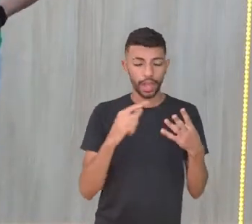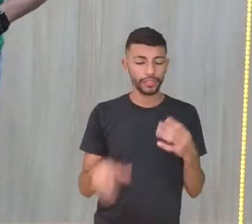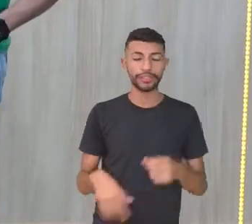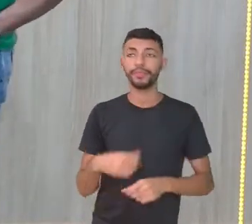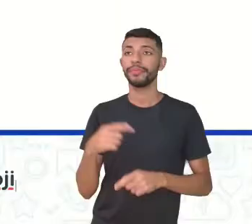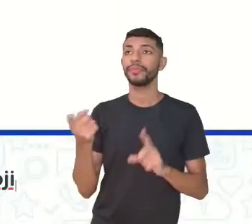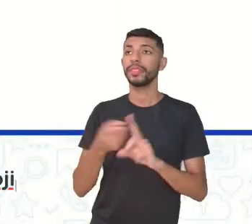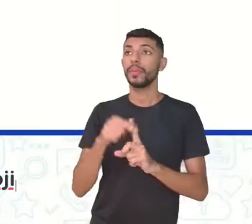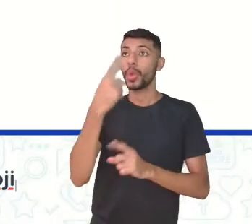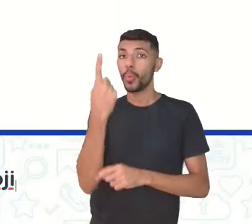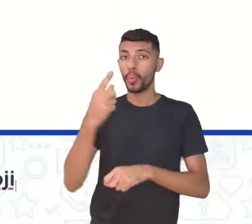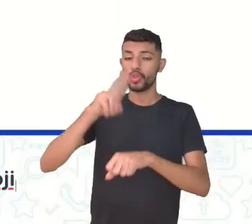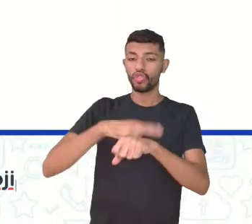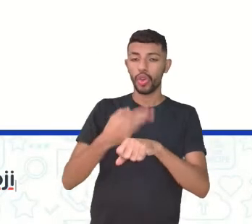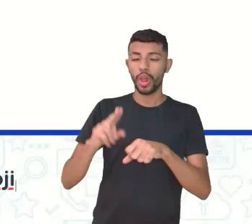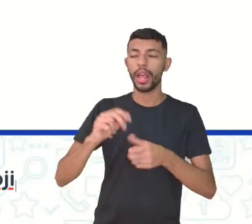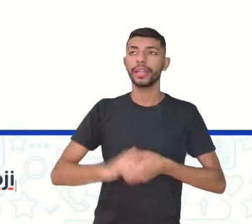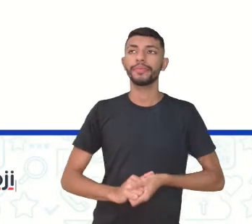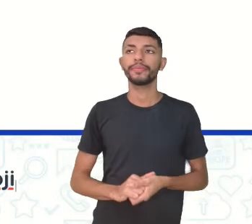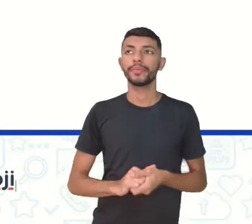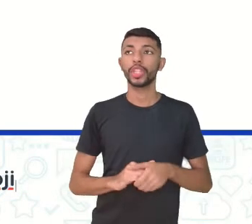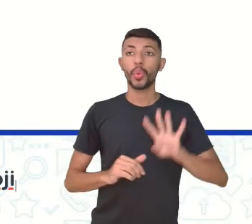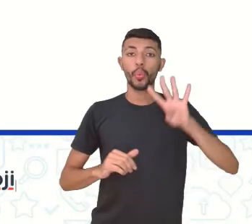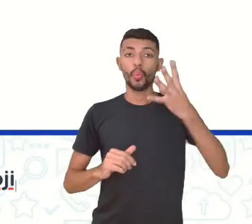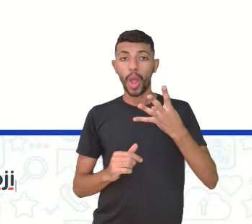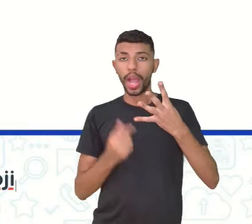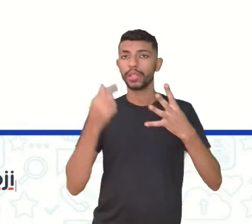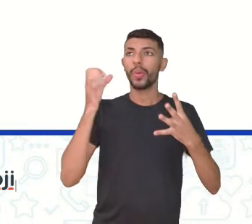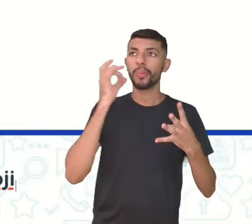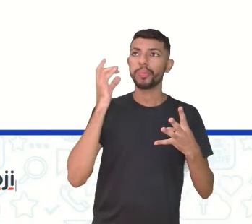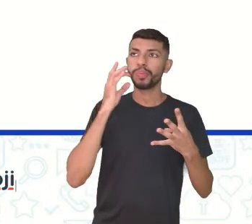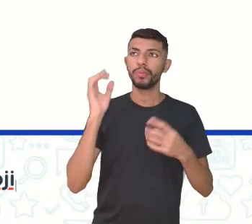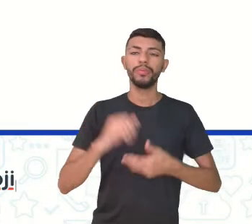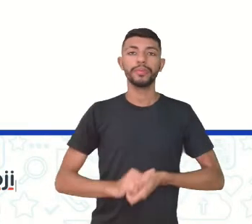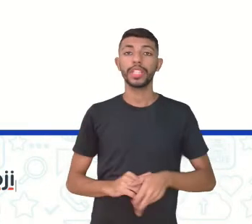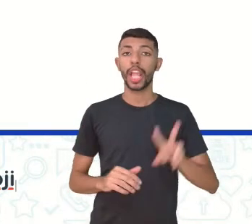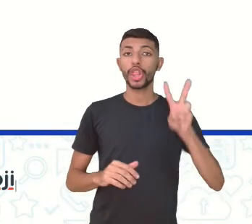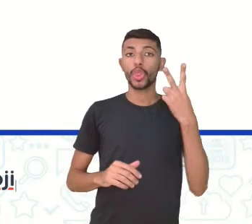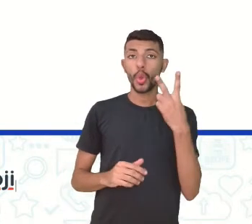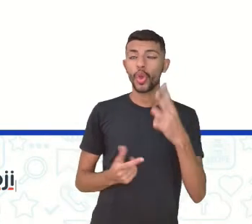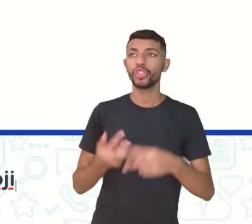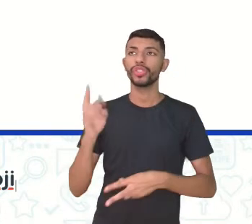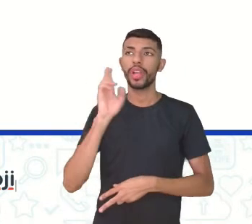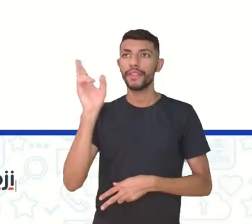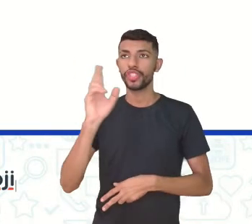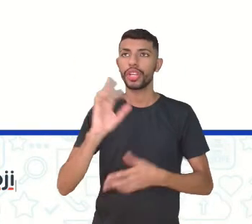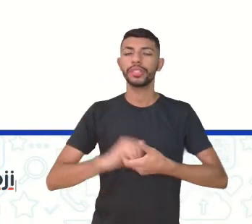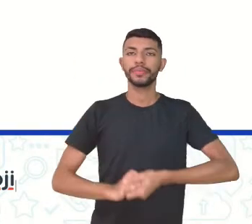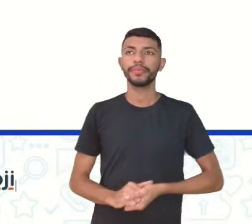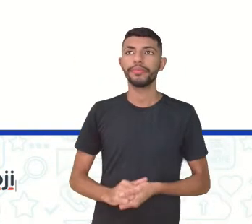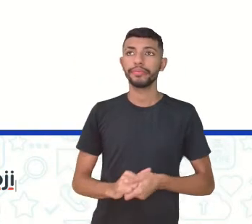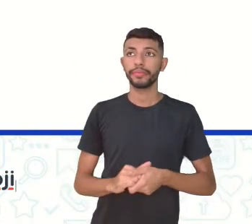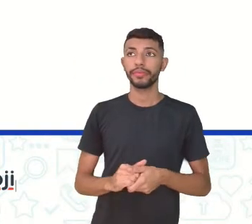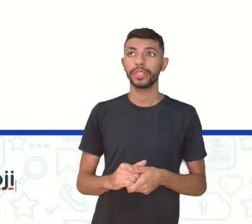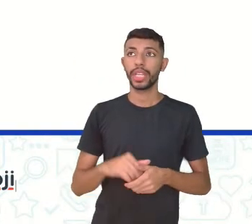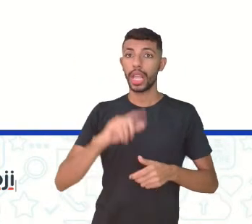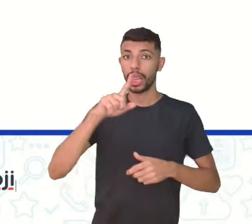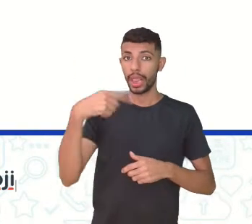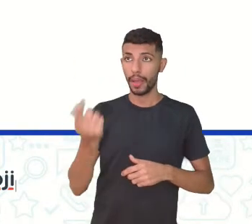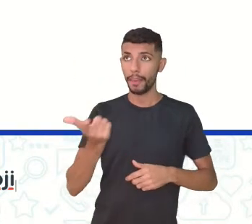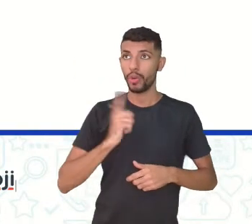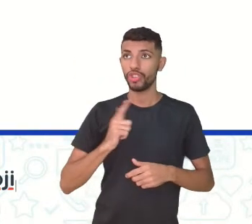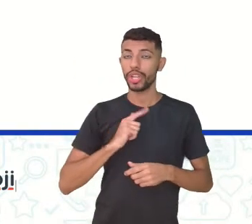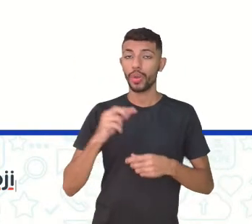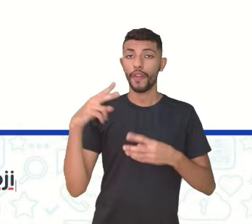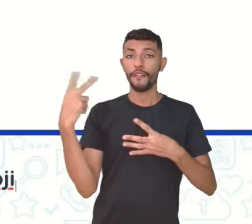barrinha de chocolate, 4 pacotes de chiclete e 2 refrigerantes. E lá embaixo na questão, eu coloquei o valor